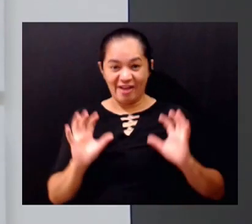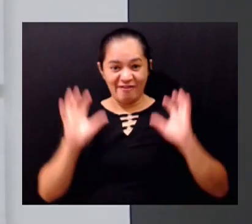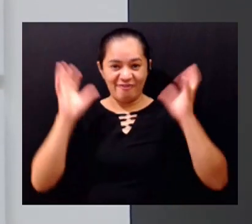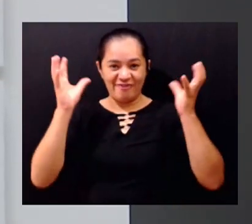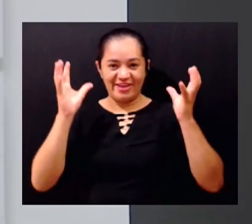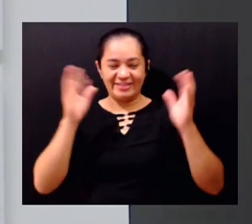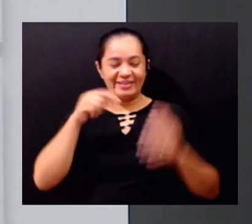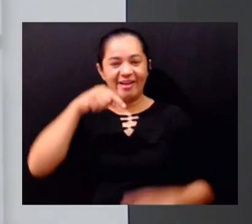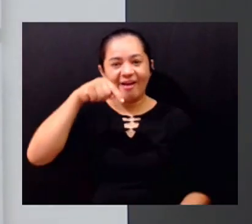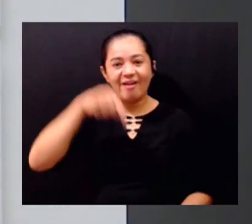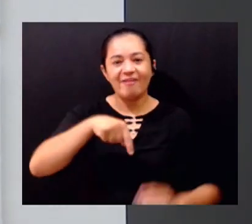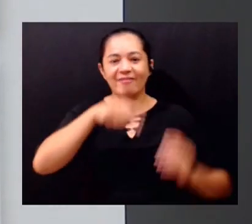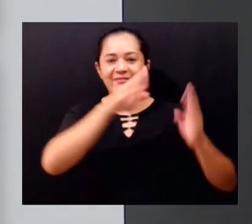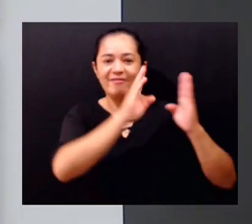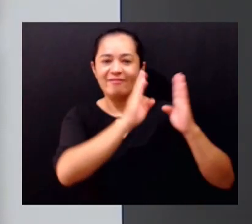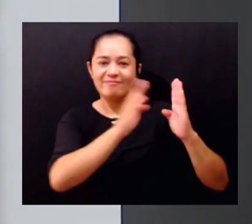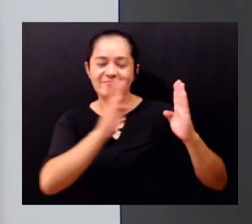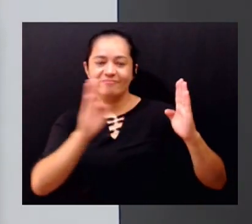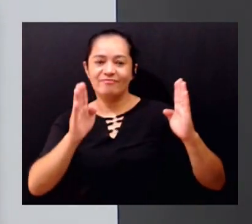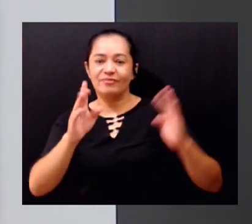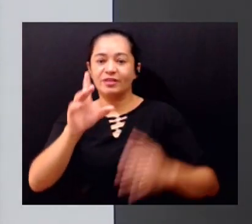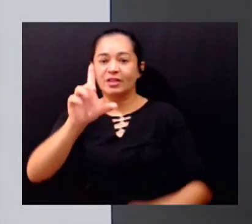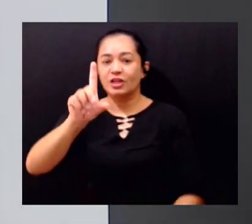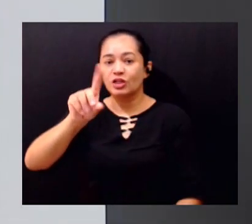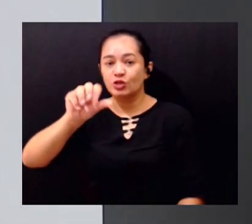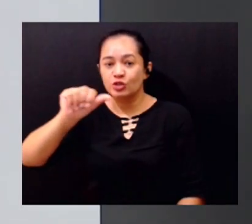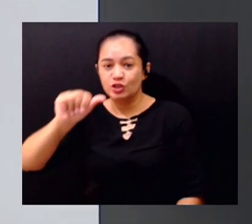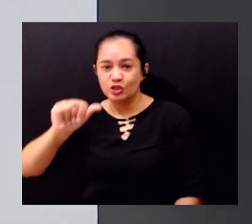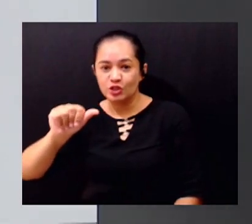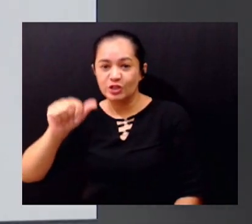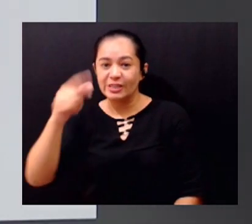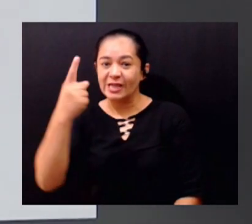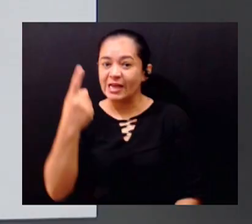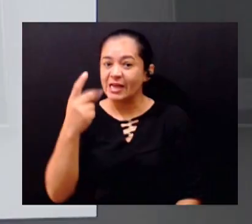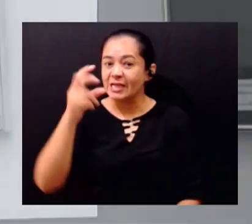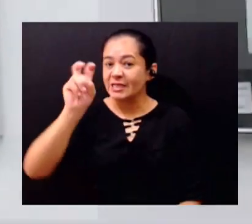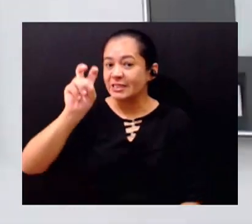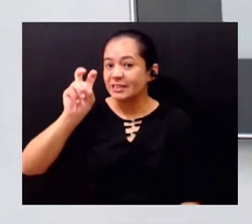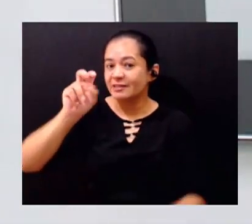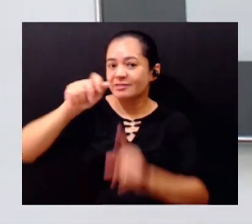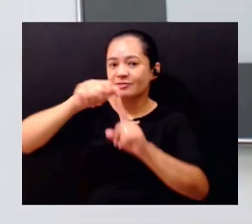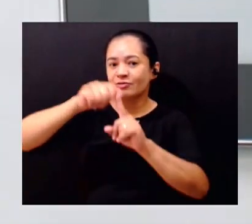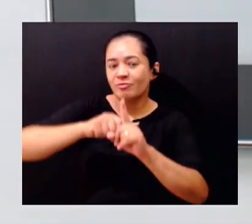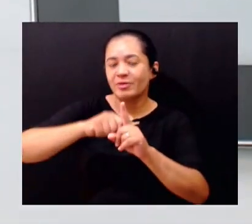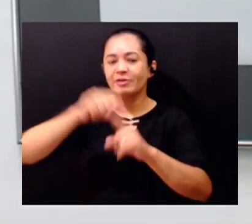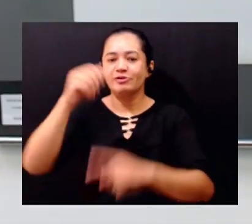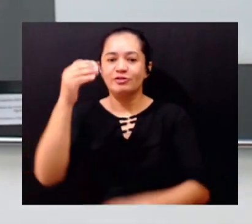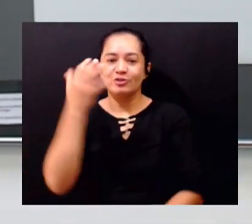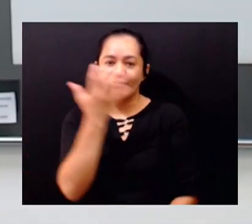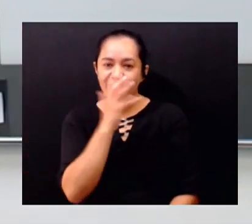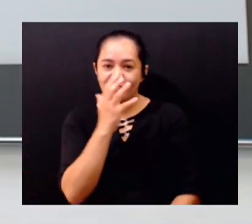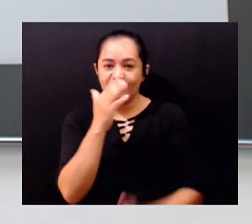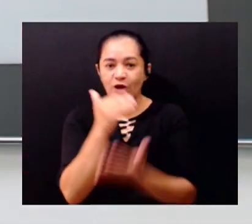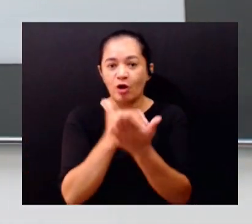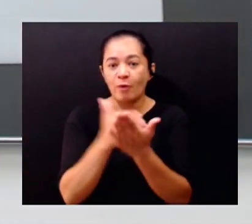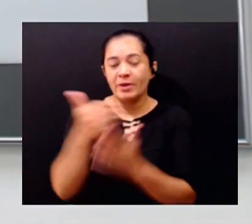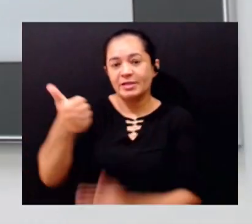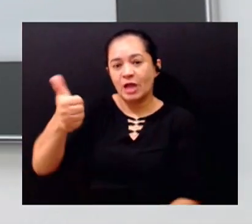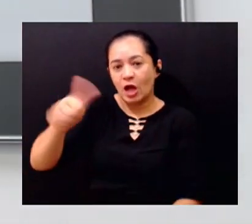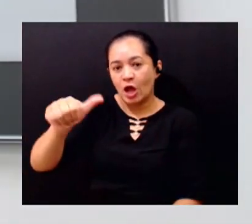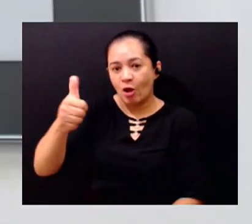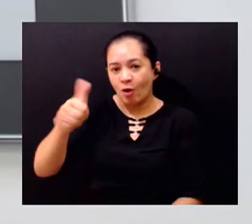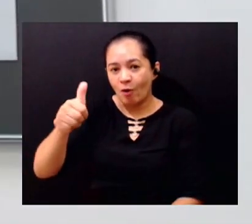no dia 15 de fevereiro, começa às 11 horas e vai até às 18 horas. É uma oportunidade de